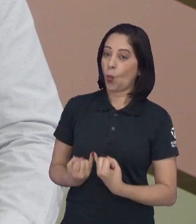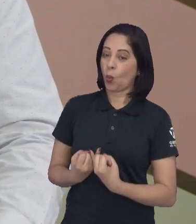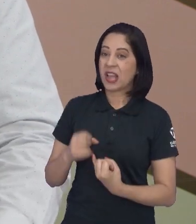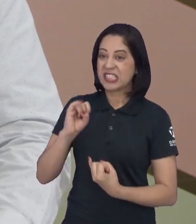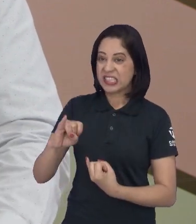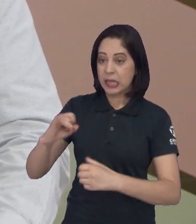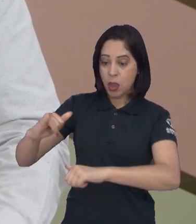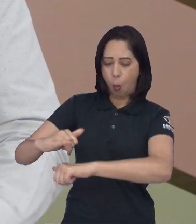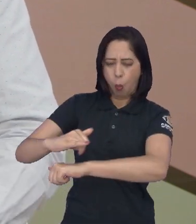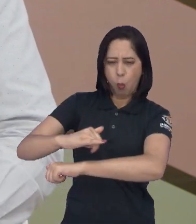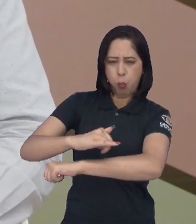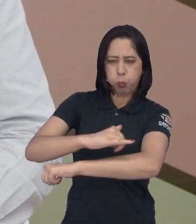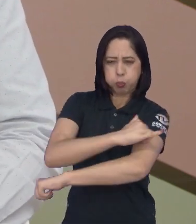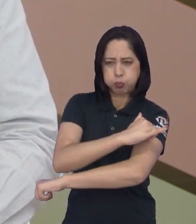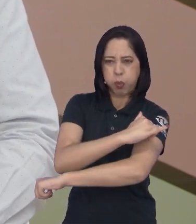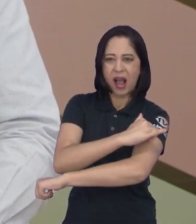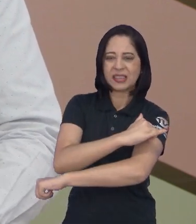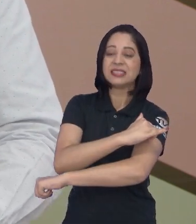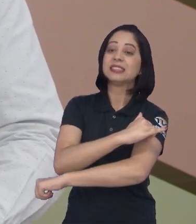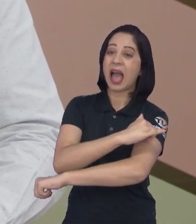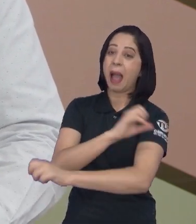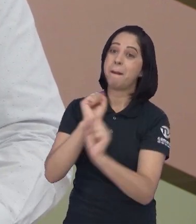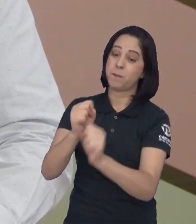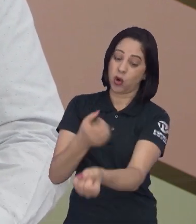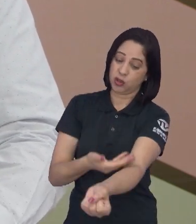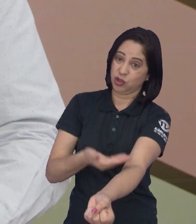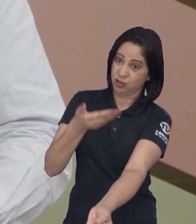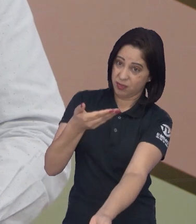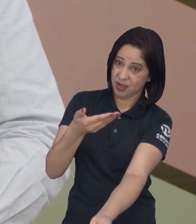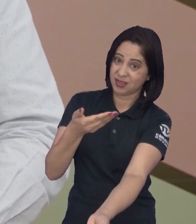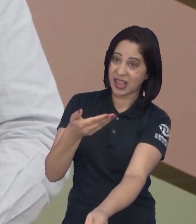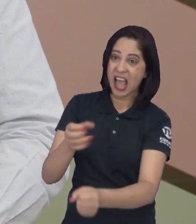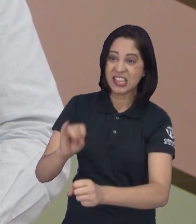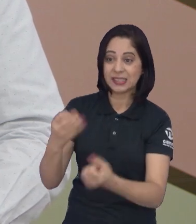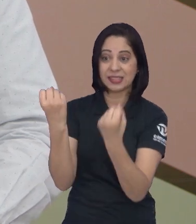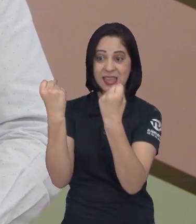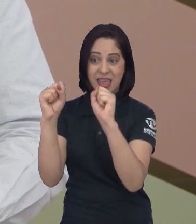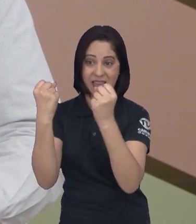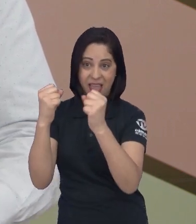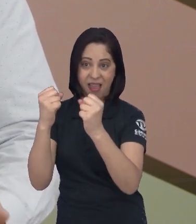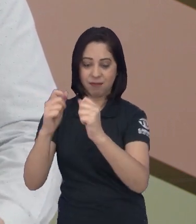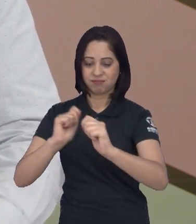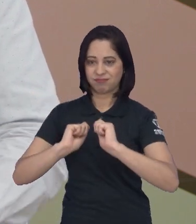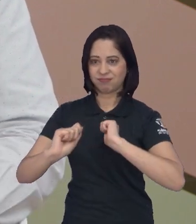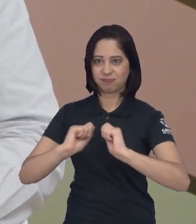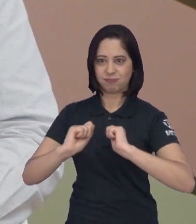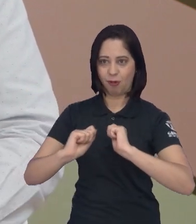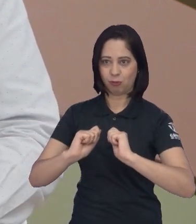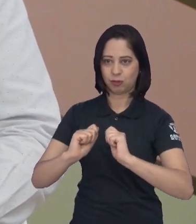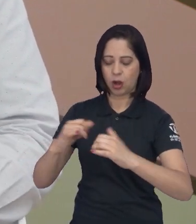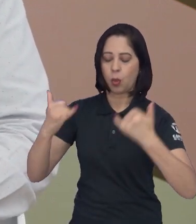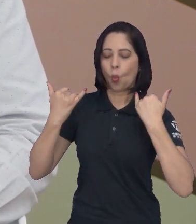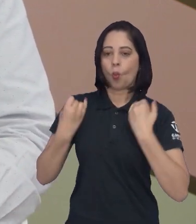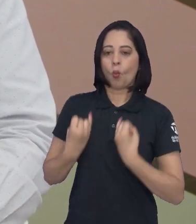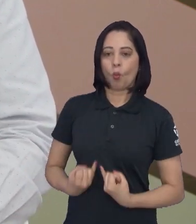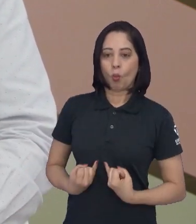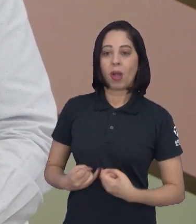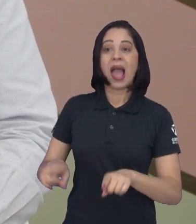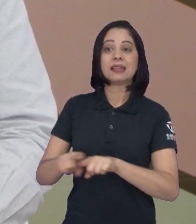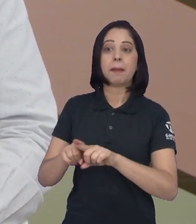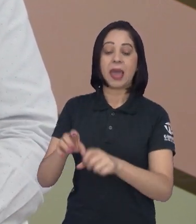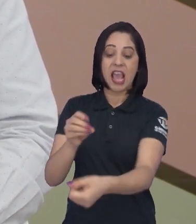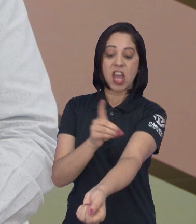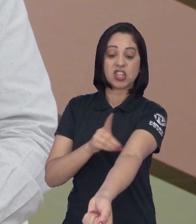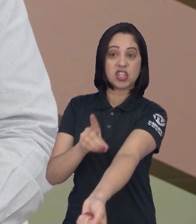das situações que contribui pra hipertensão arterial ele ajuda no controle do diabetes que é uma outra coisa que junto com a hipertensão sobrecarrega